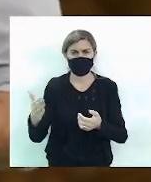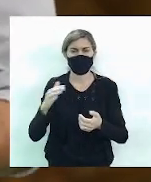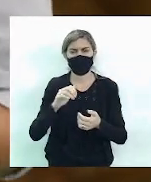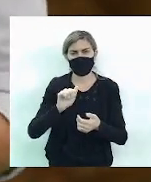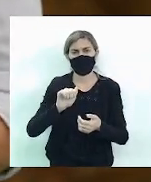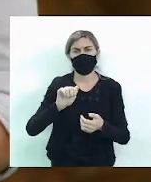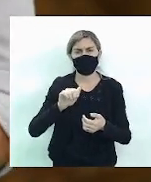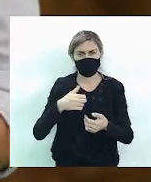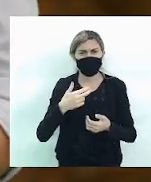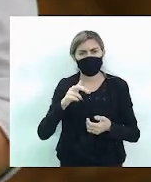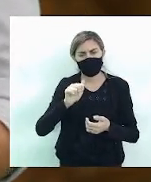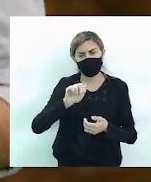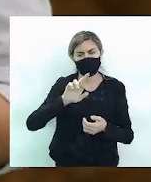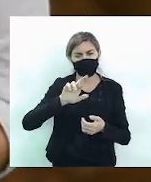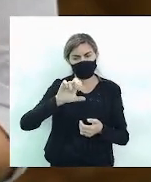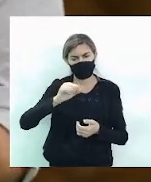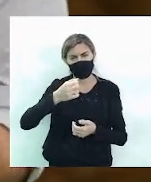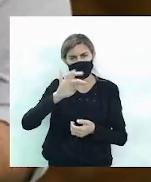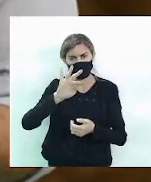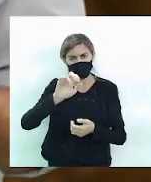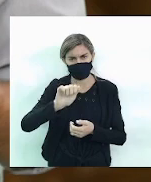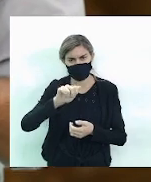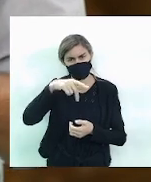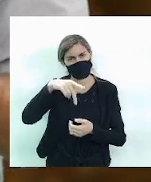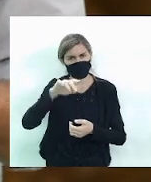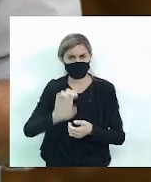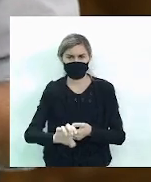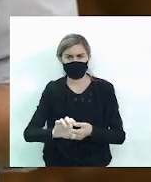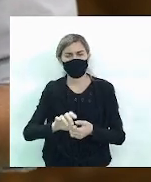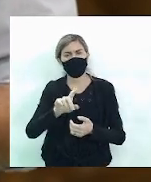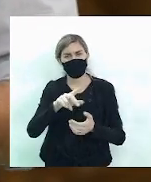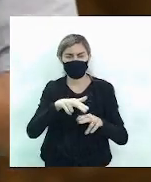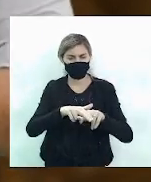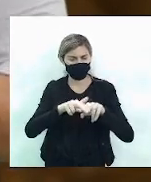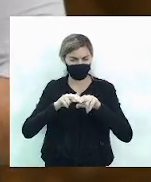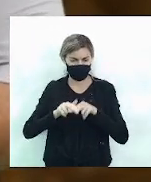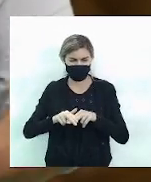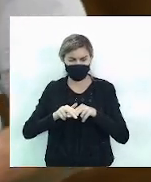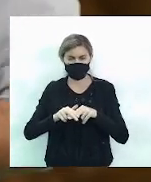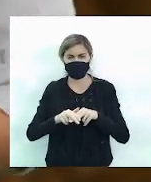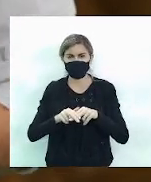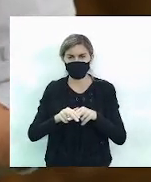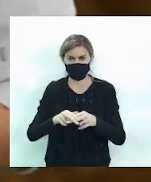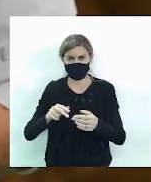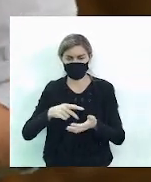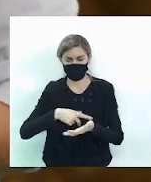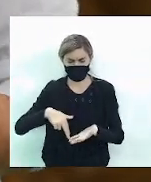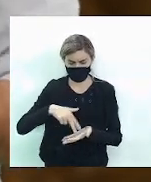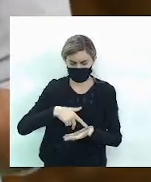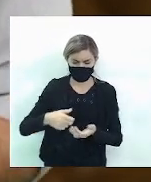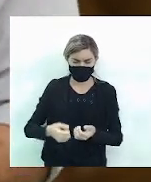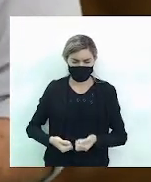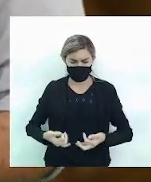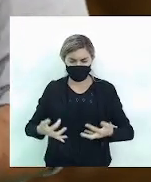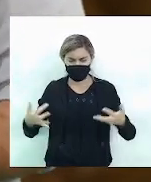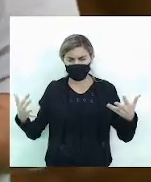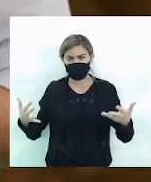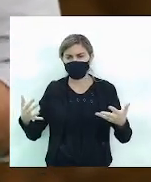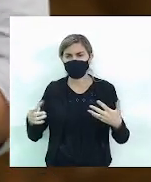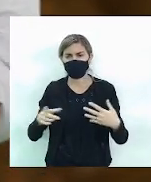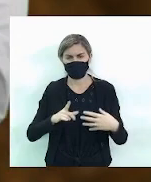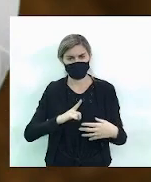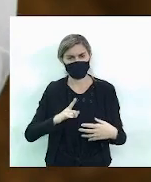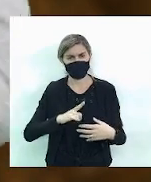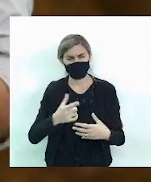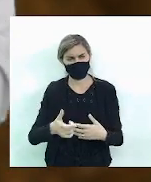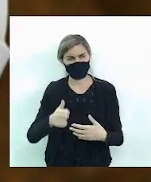aqui a questão do arrasta-pé, porque exatamente foi esse contexto, essa origem, né? Essa origem que terminou